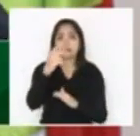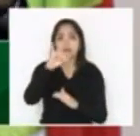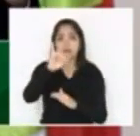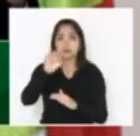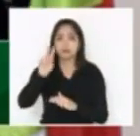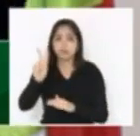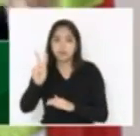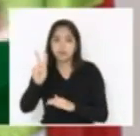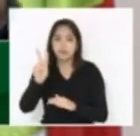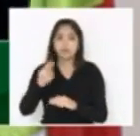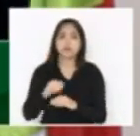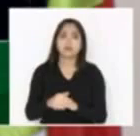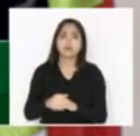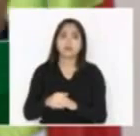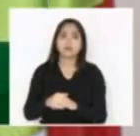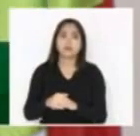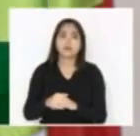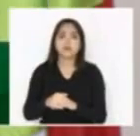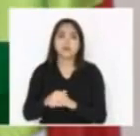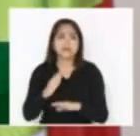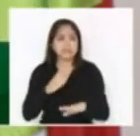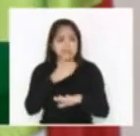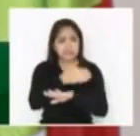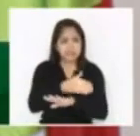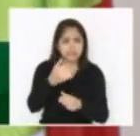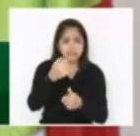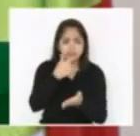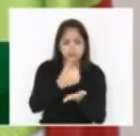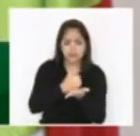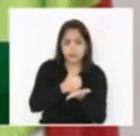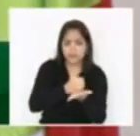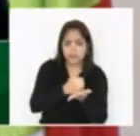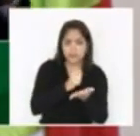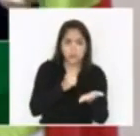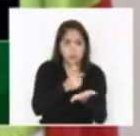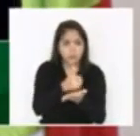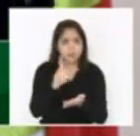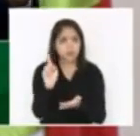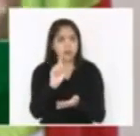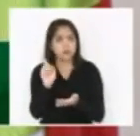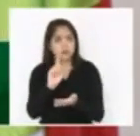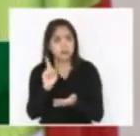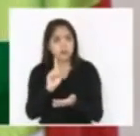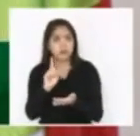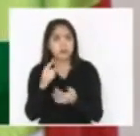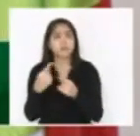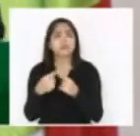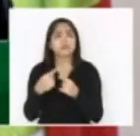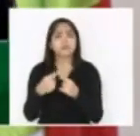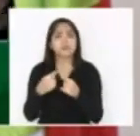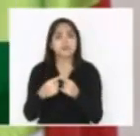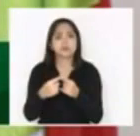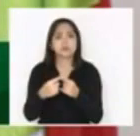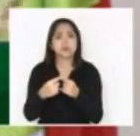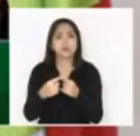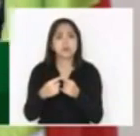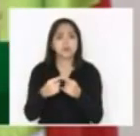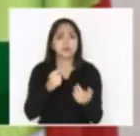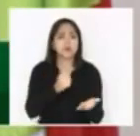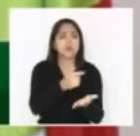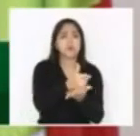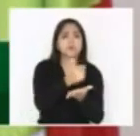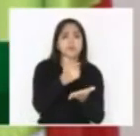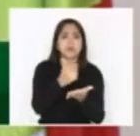Eu acho que nós não devemos ir à farmácia comprar kit HIV. Por que consumir um kit HIV quando nós